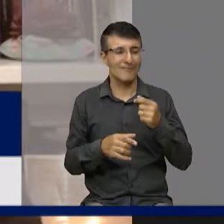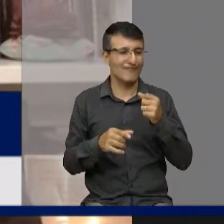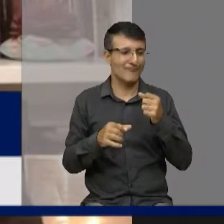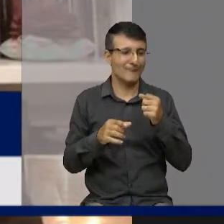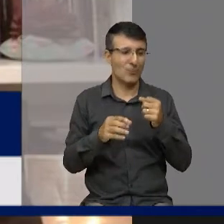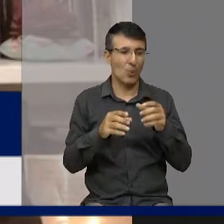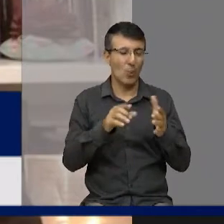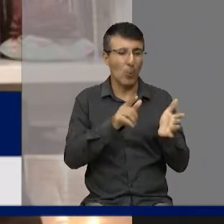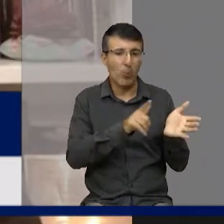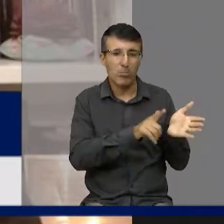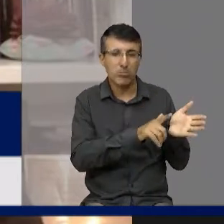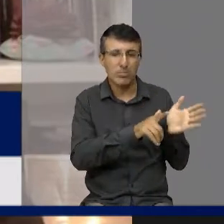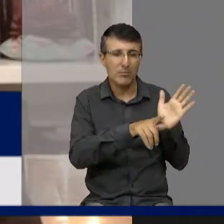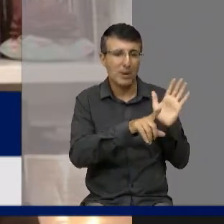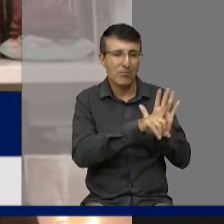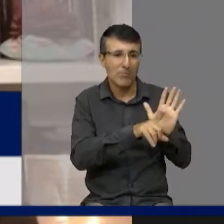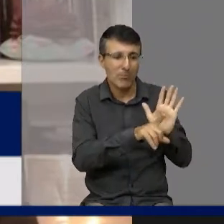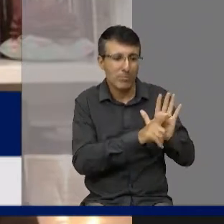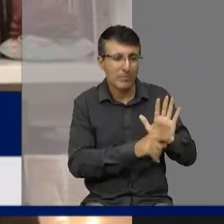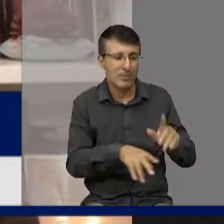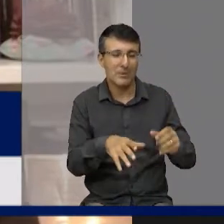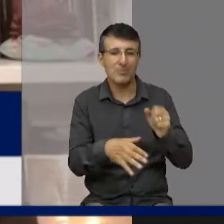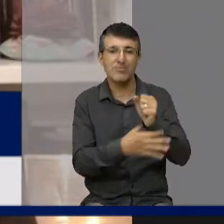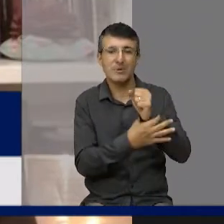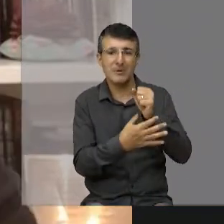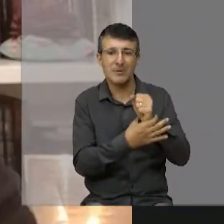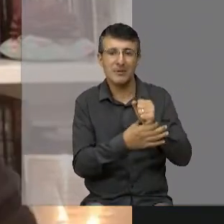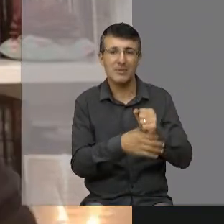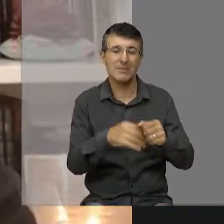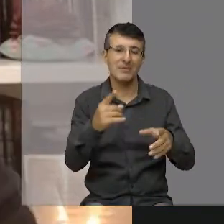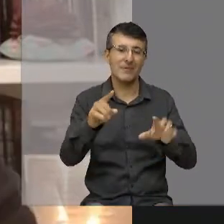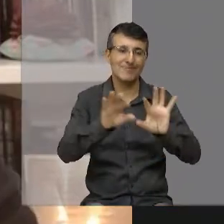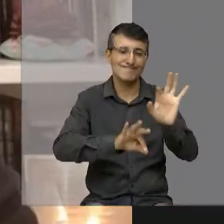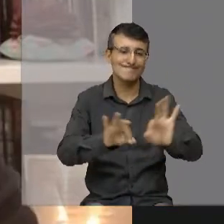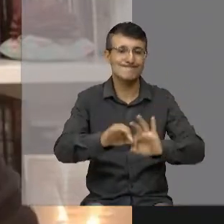muito mais, né? E cada vez mais trabalhar em conjunto.